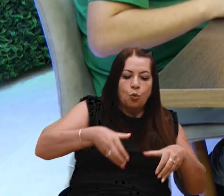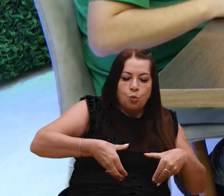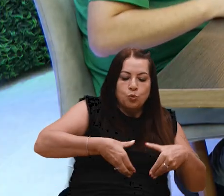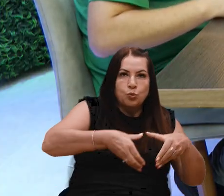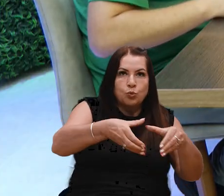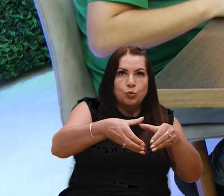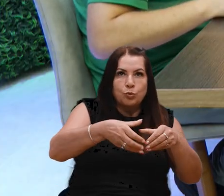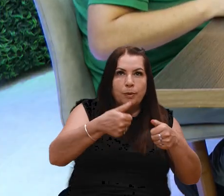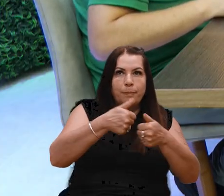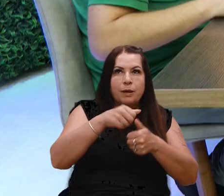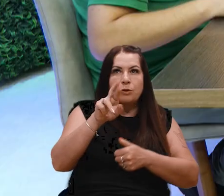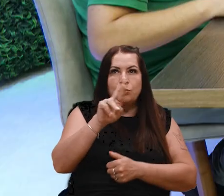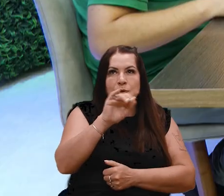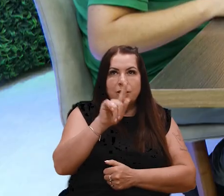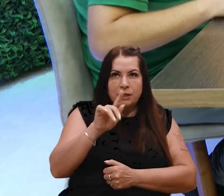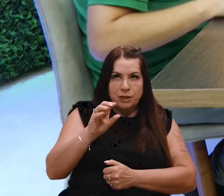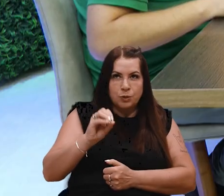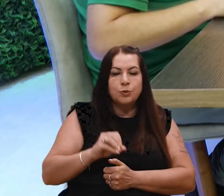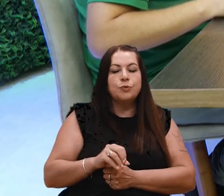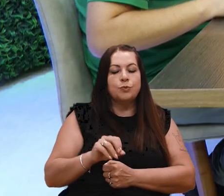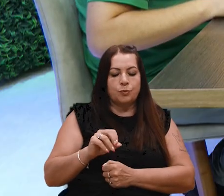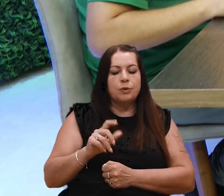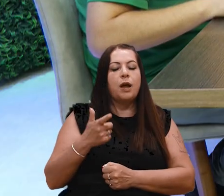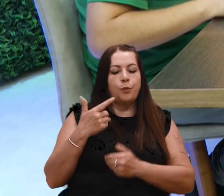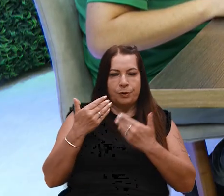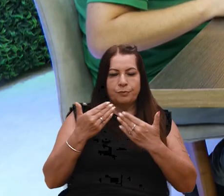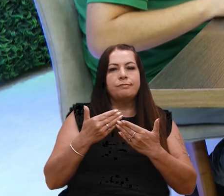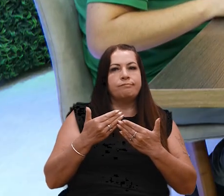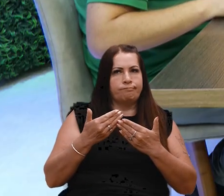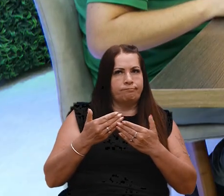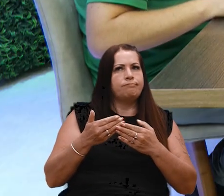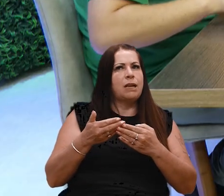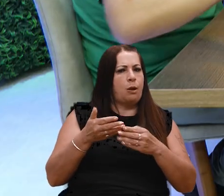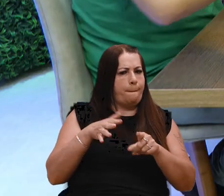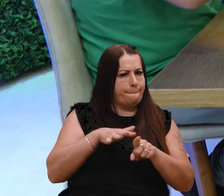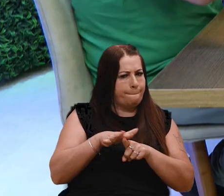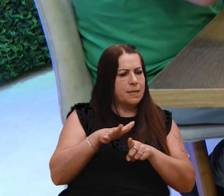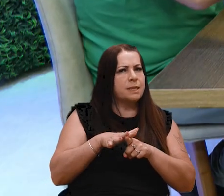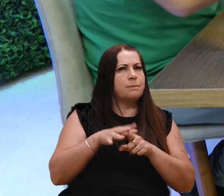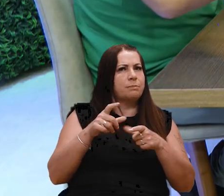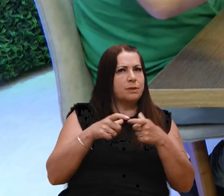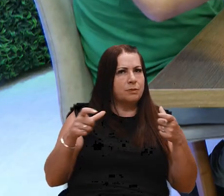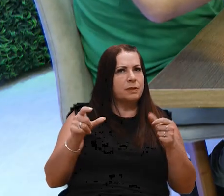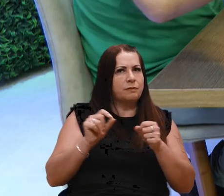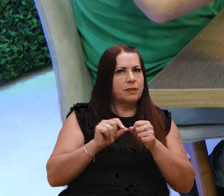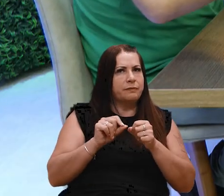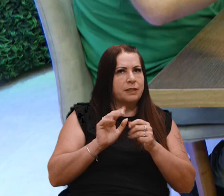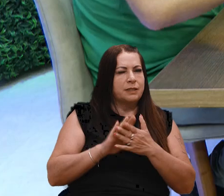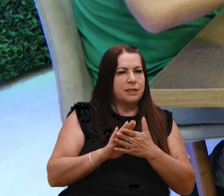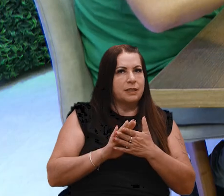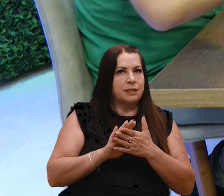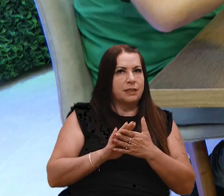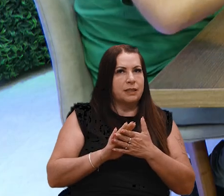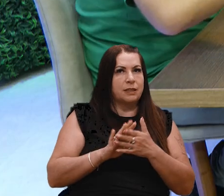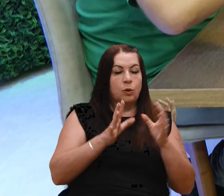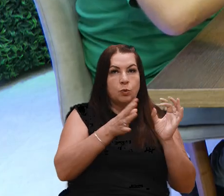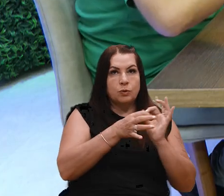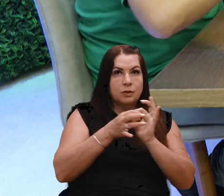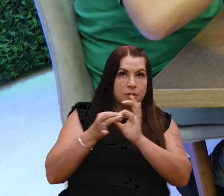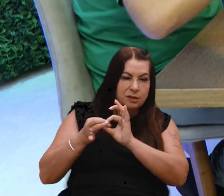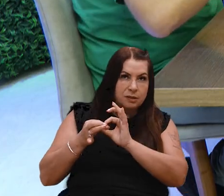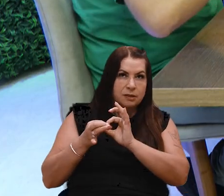região do Risso, deputado? Sem dúvida, ali é uma demanda muito grande. Que está sendo feito, só para contextualizar, está